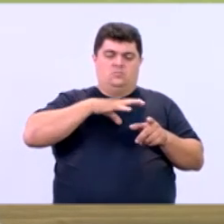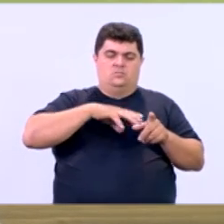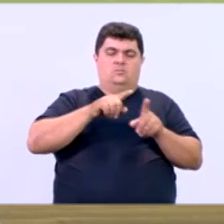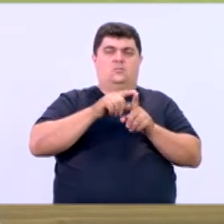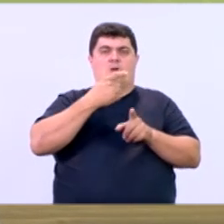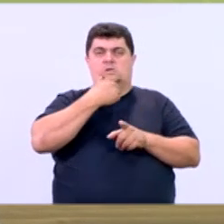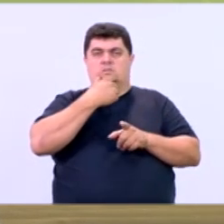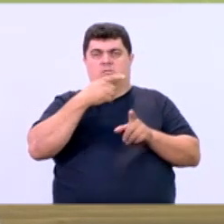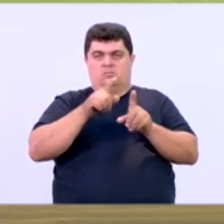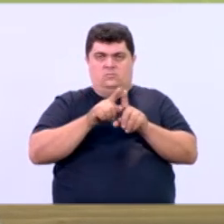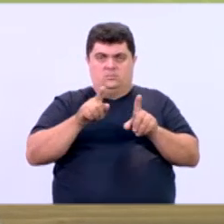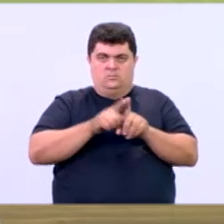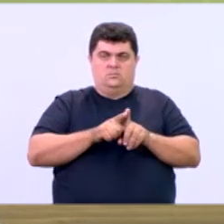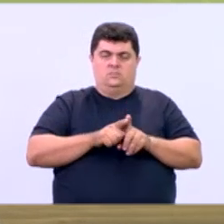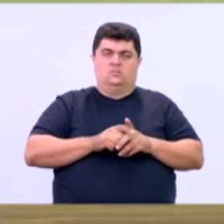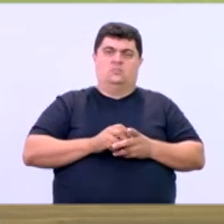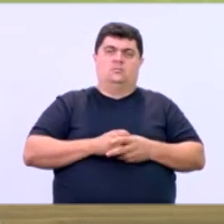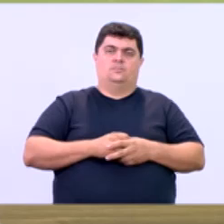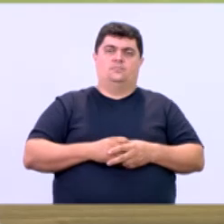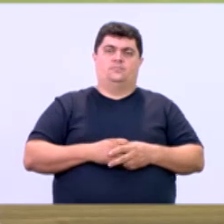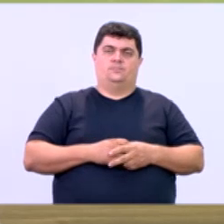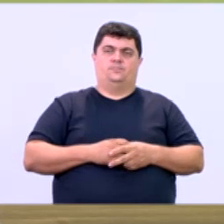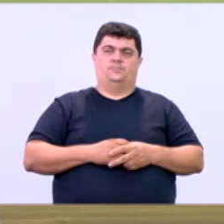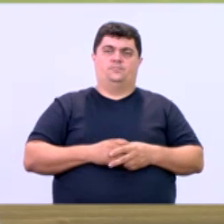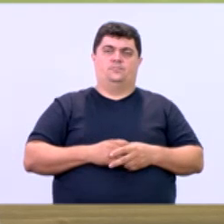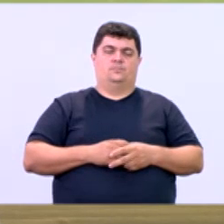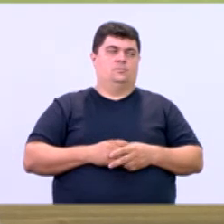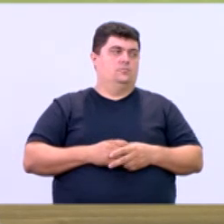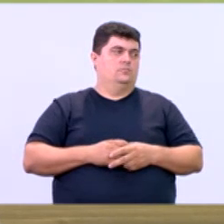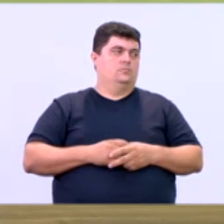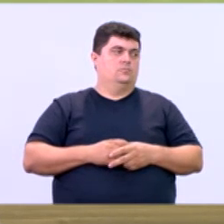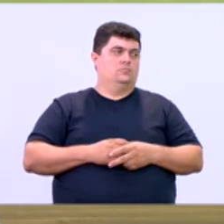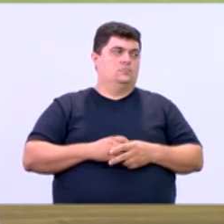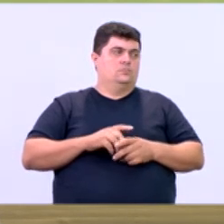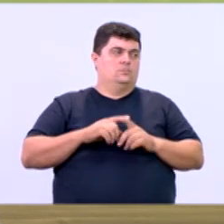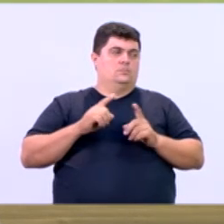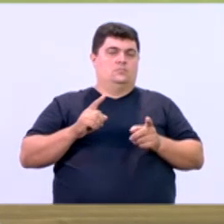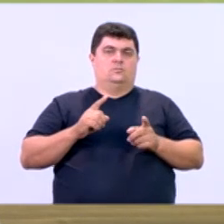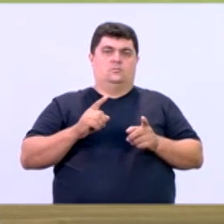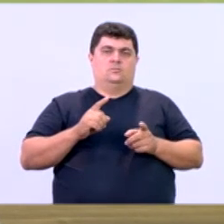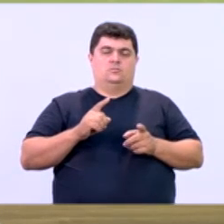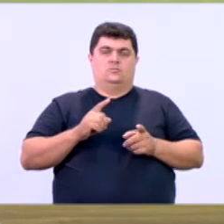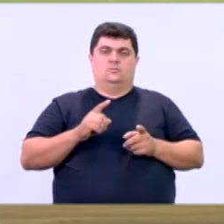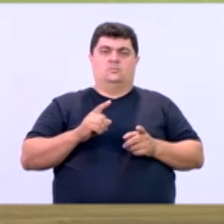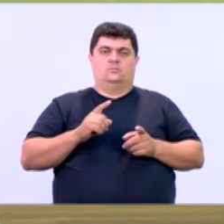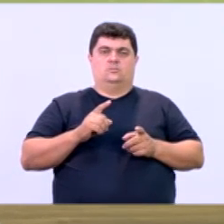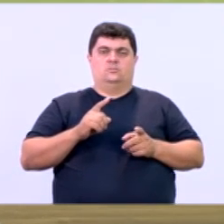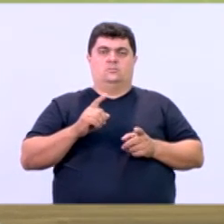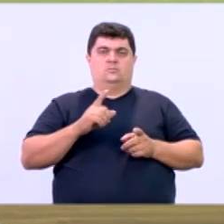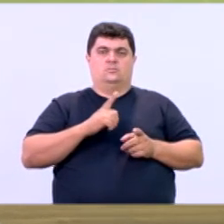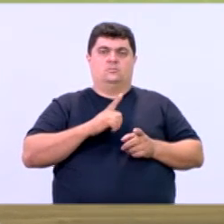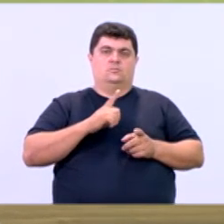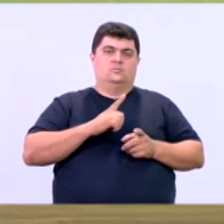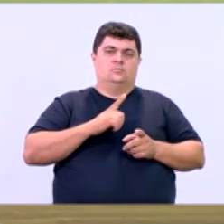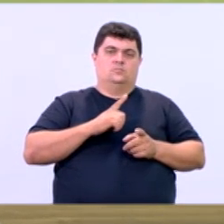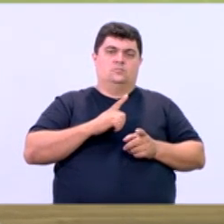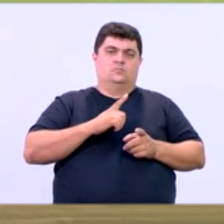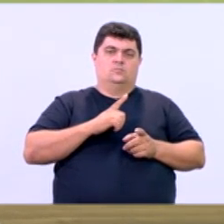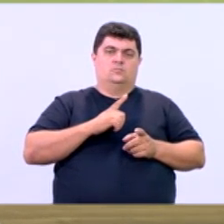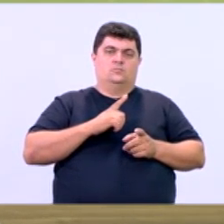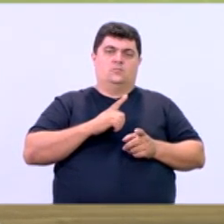em português também, tá? Mas assim, a grosso modo, questões que